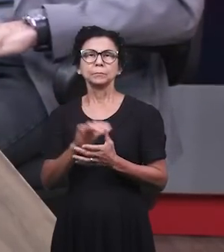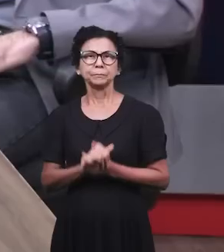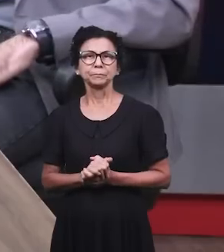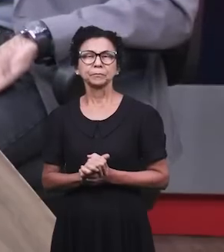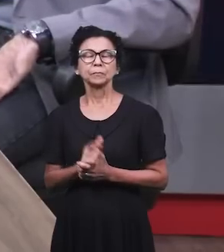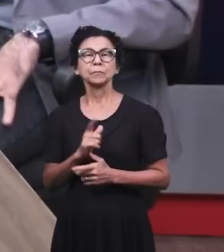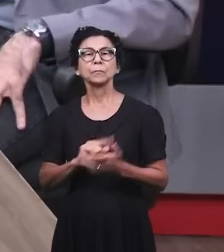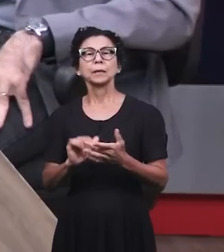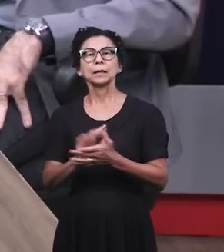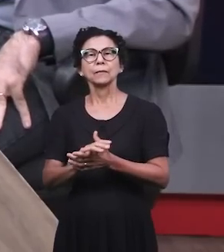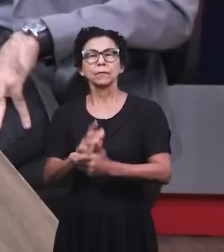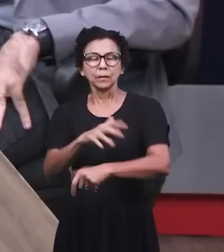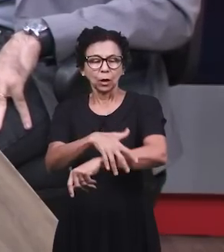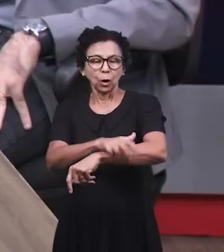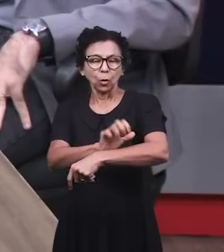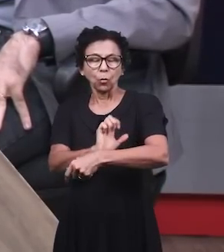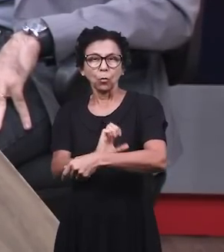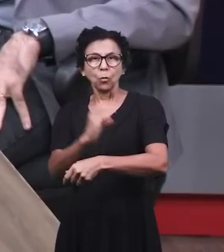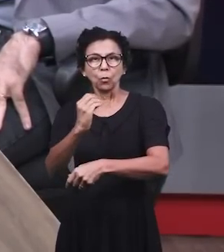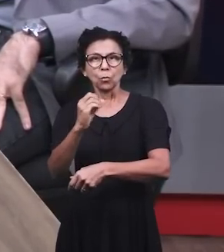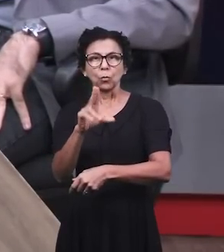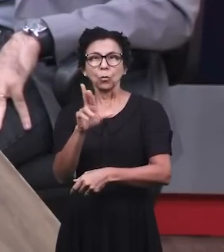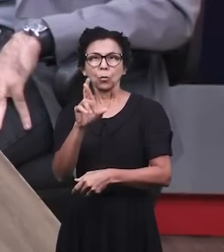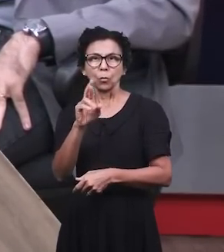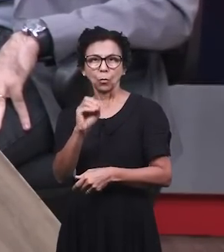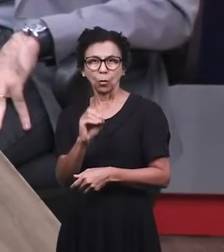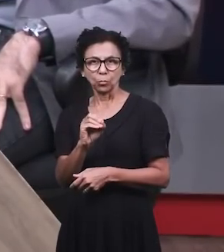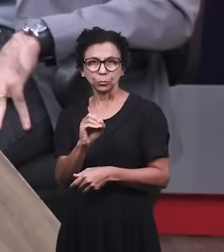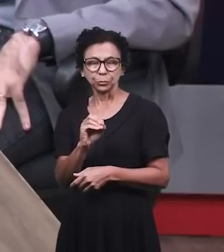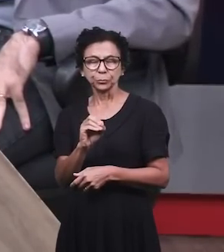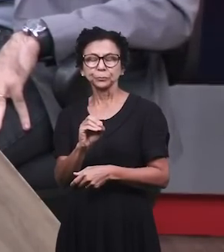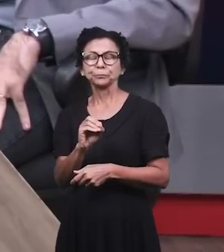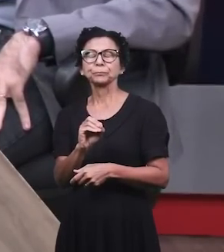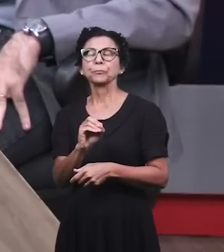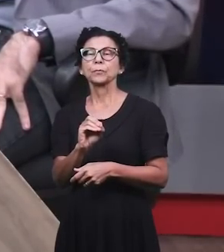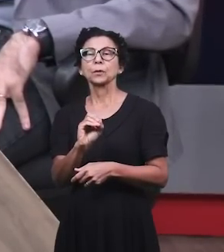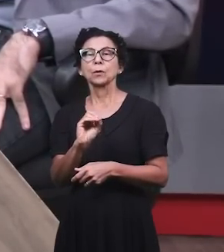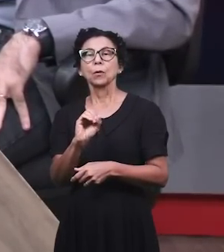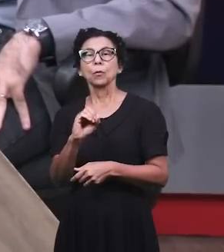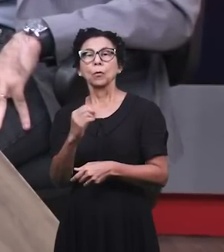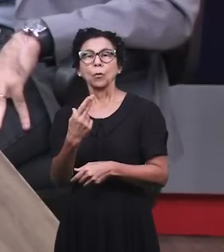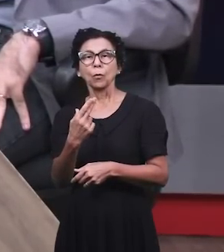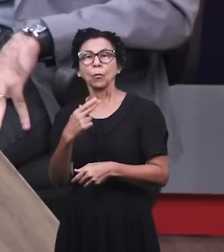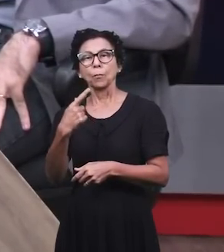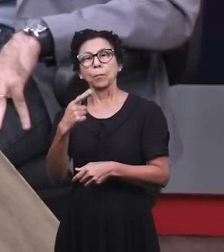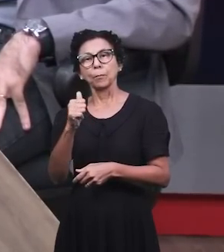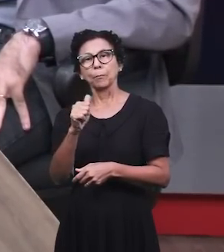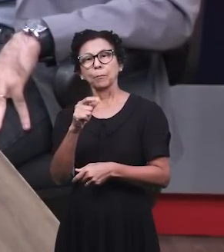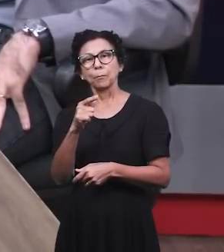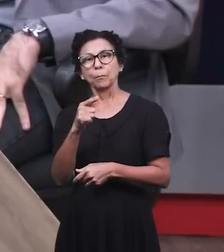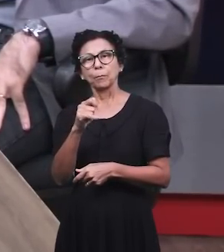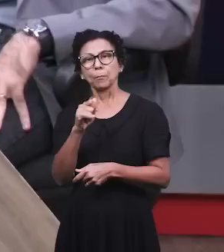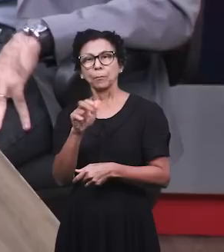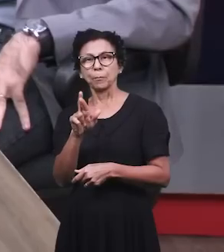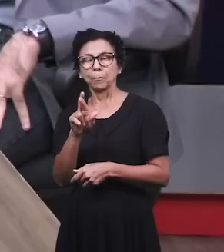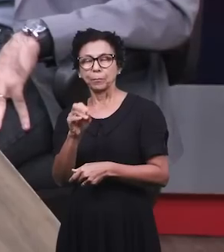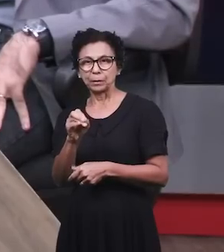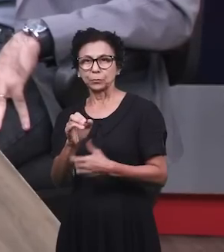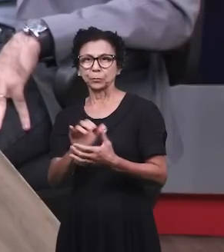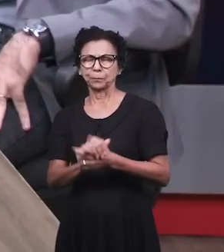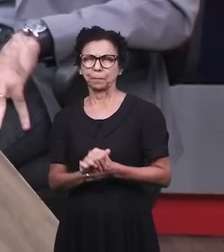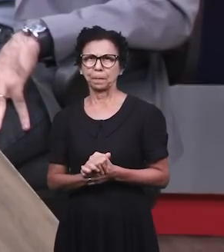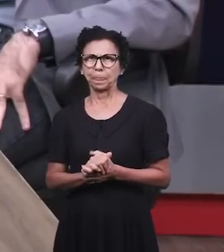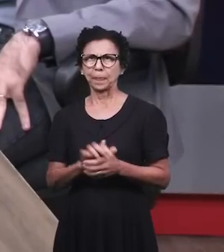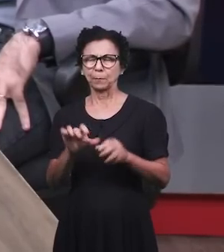couro, né? Podia ser de papiro também, enrolava essa fita no bastão e